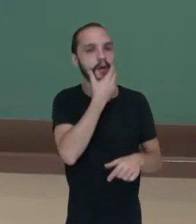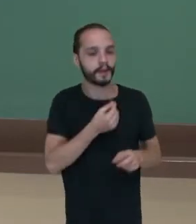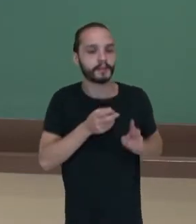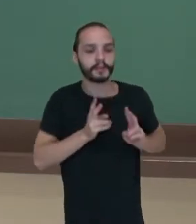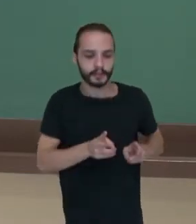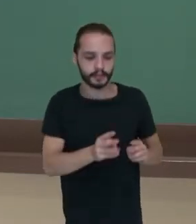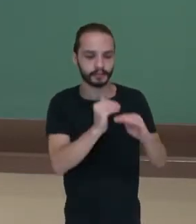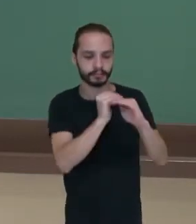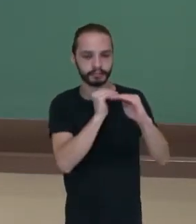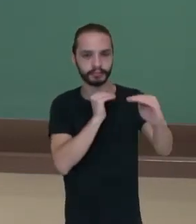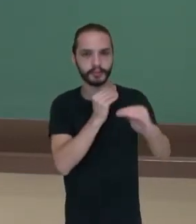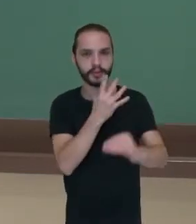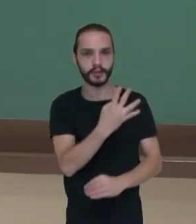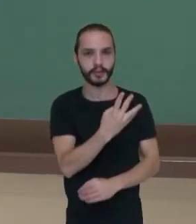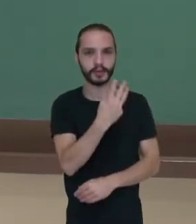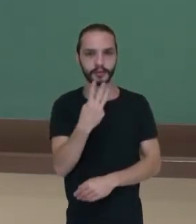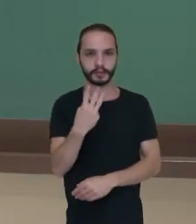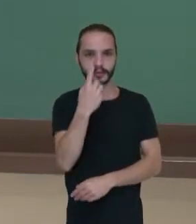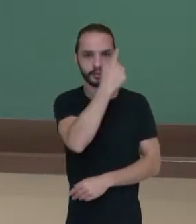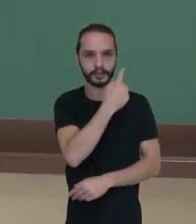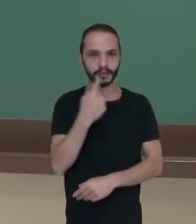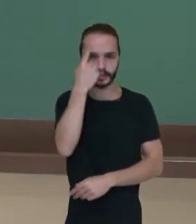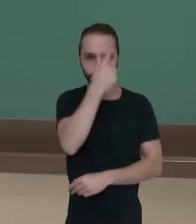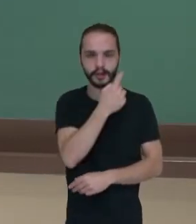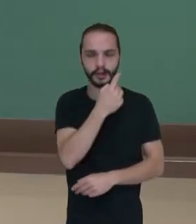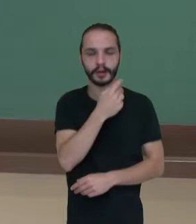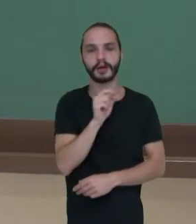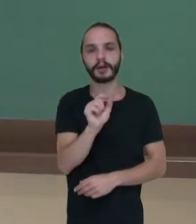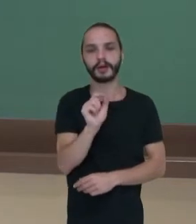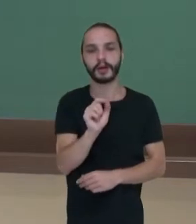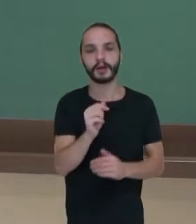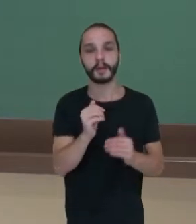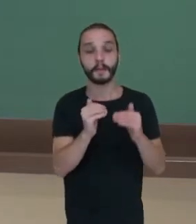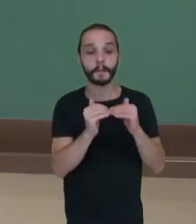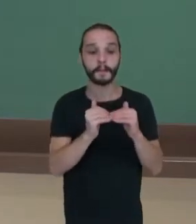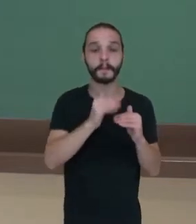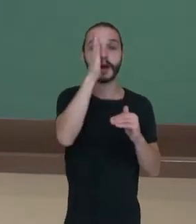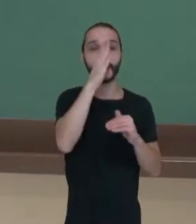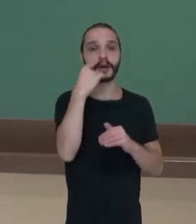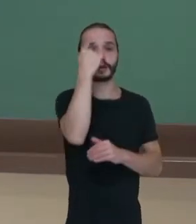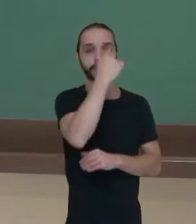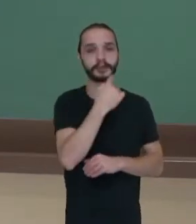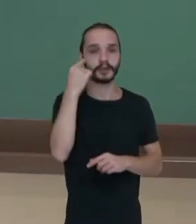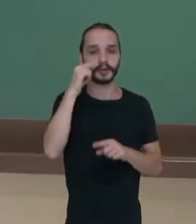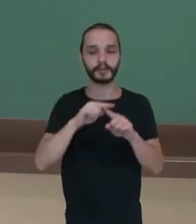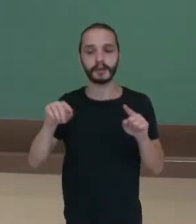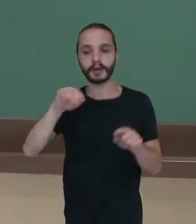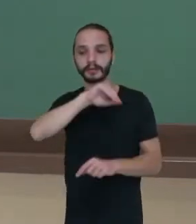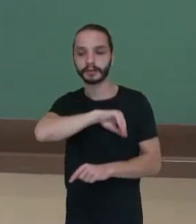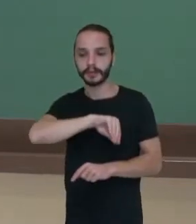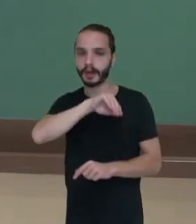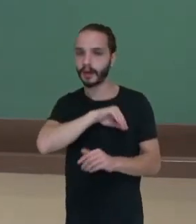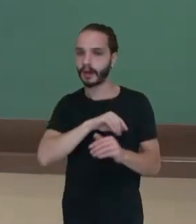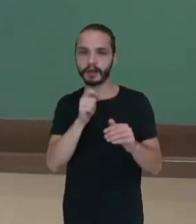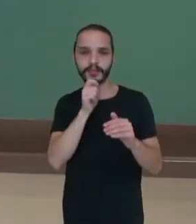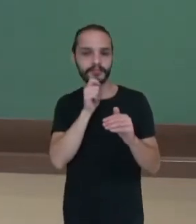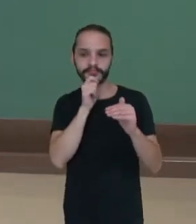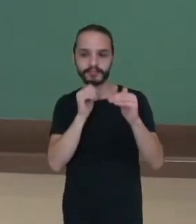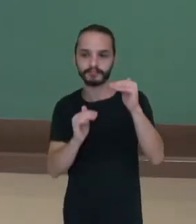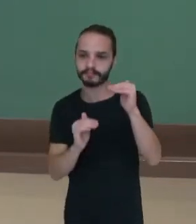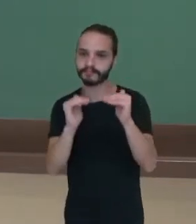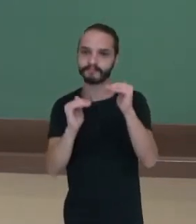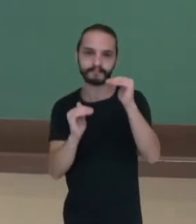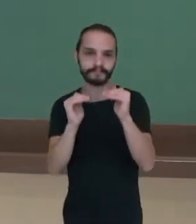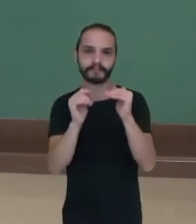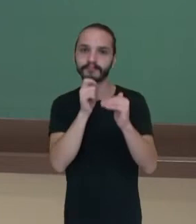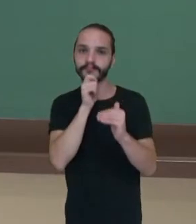a mesma de 43 horas, ou seja, aumenta a jornada, mas os rendimentos ainda não são